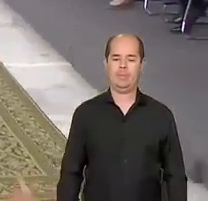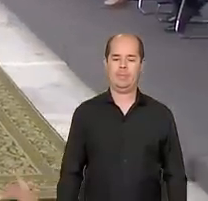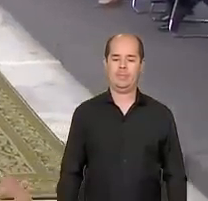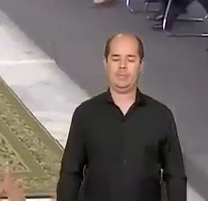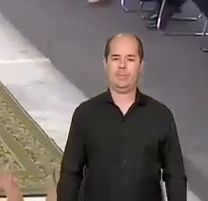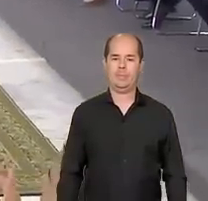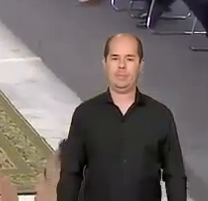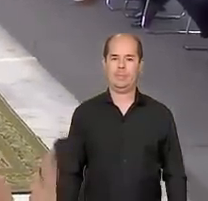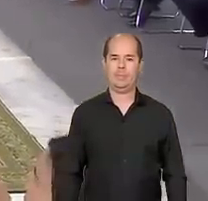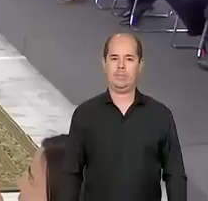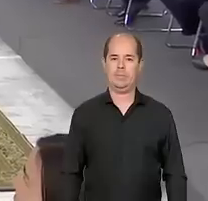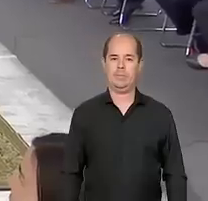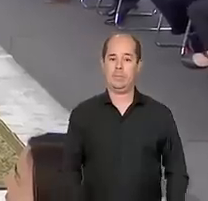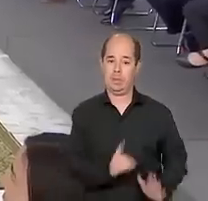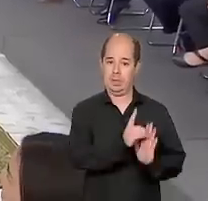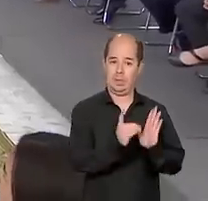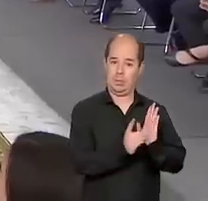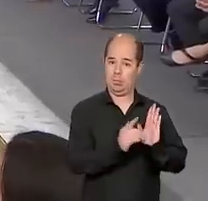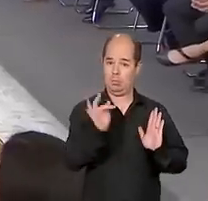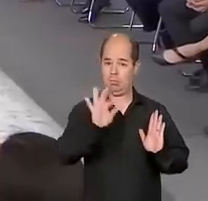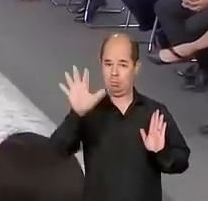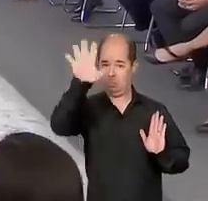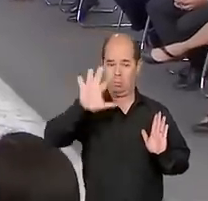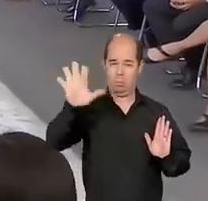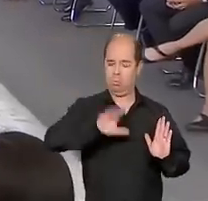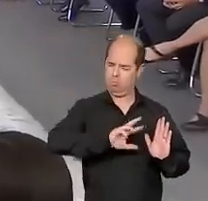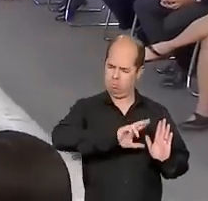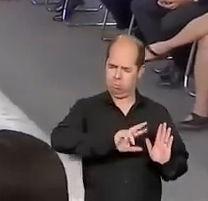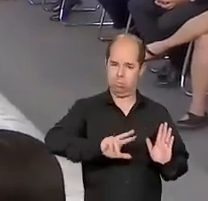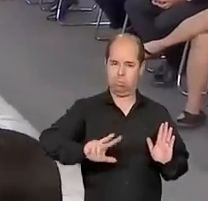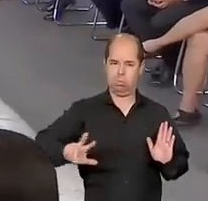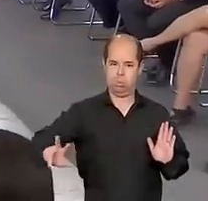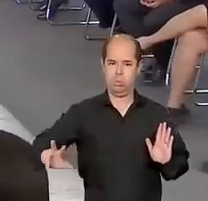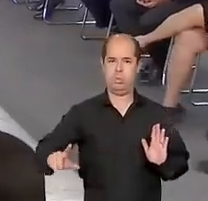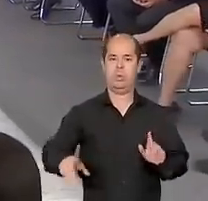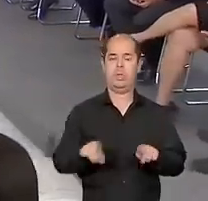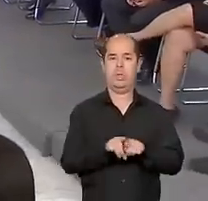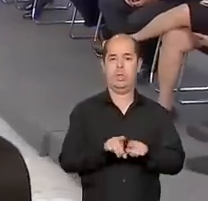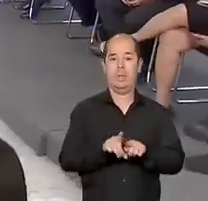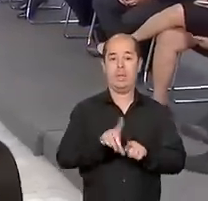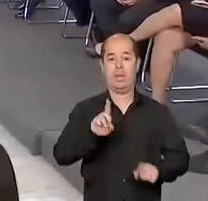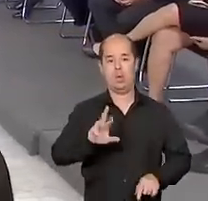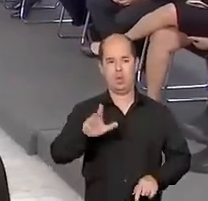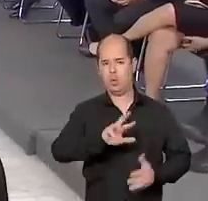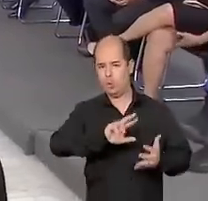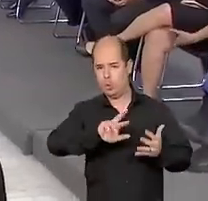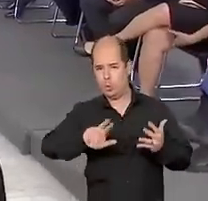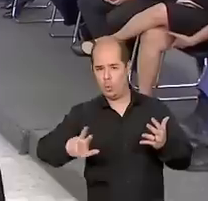Dilvanda Faro. Dorinaldo Malafaia, Doutor Francisco,